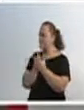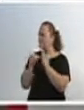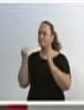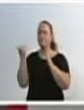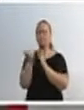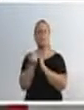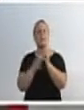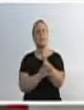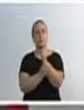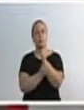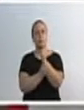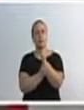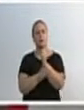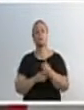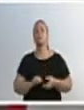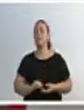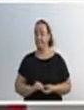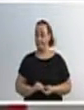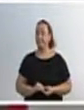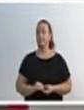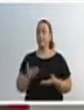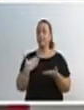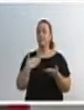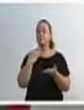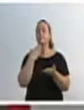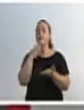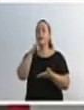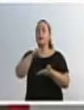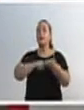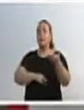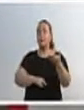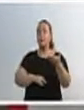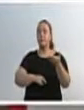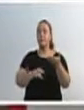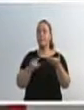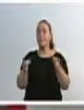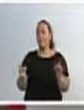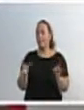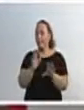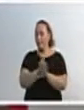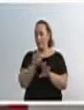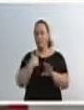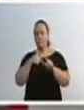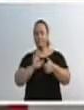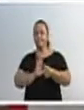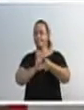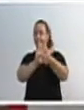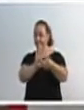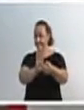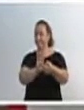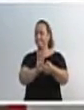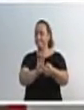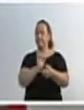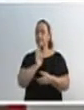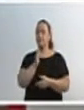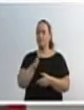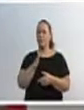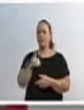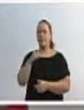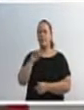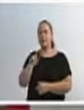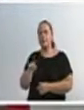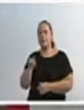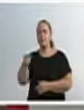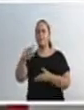nossas entidades organizadas. Então, estou com o requerimento pronto, vou apresentar, fizemos mais de 10